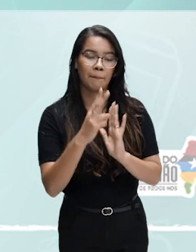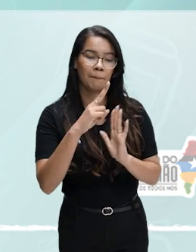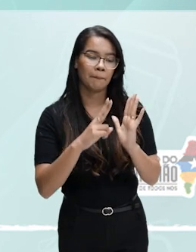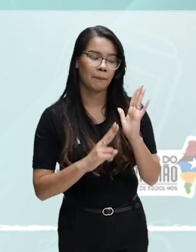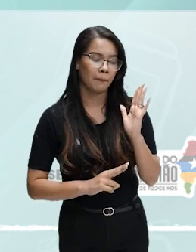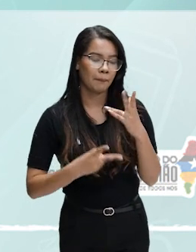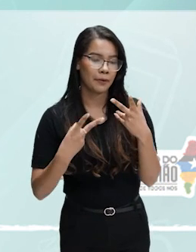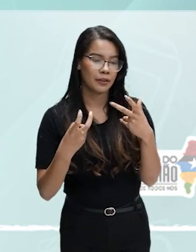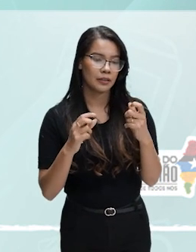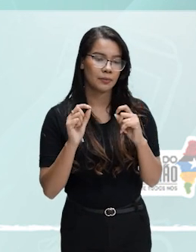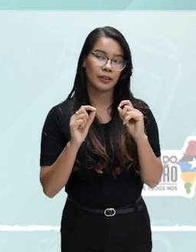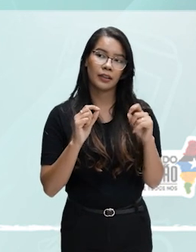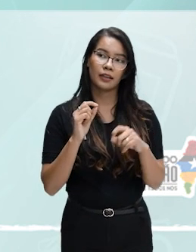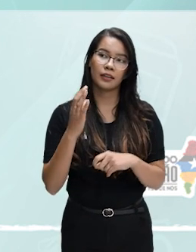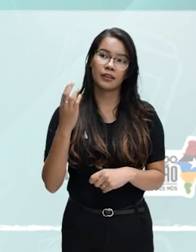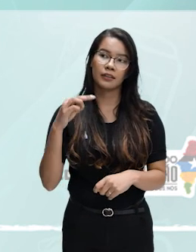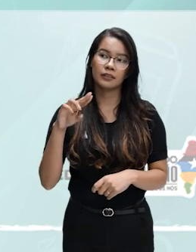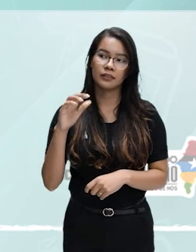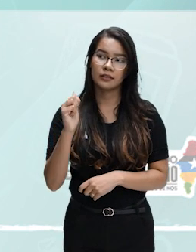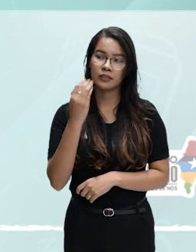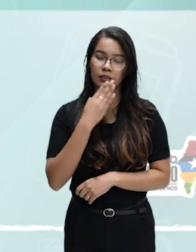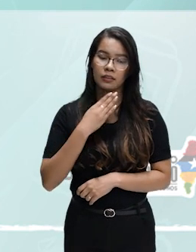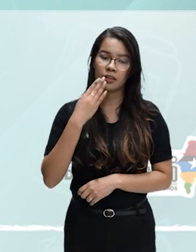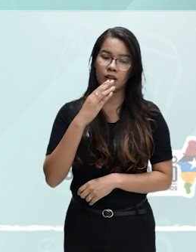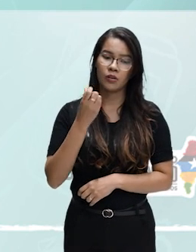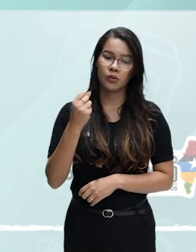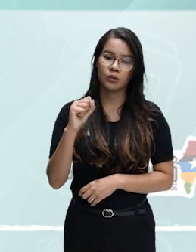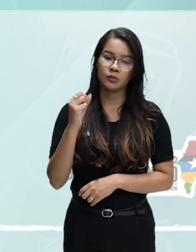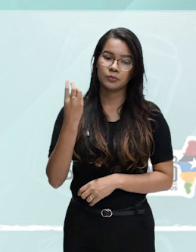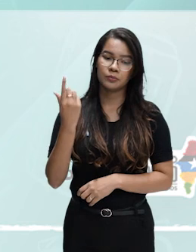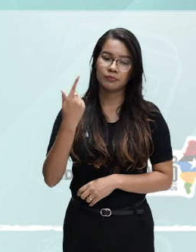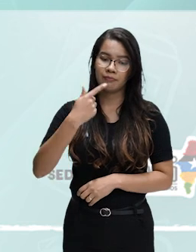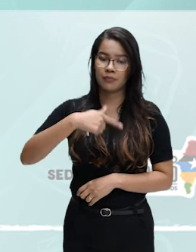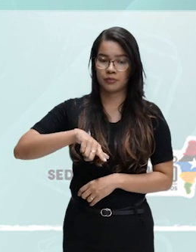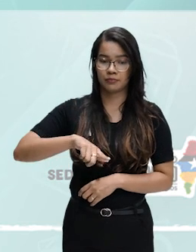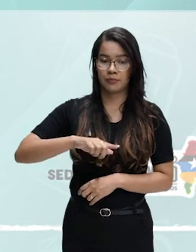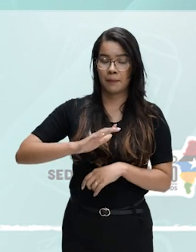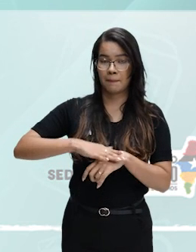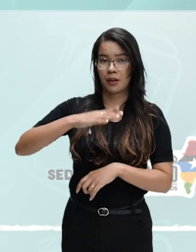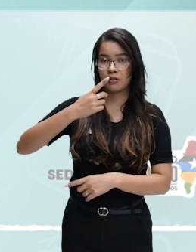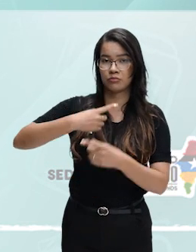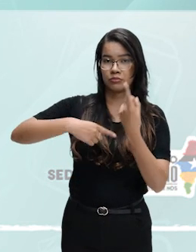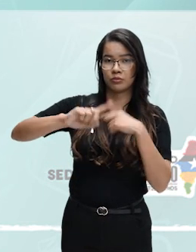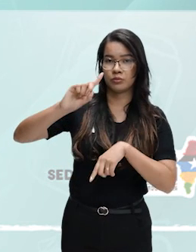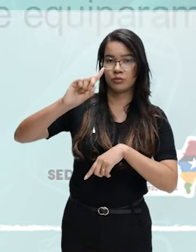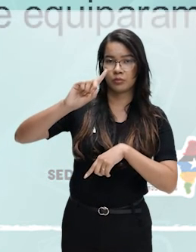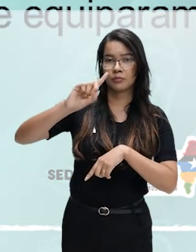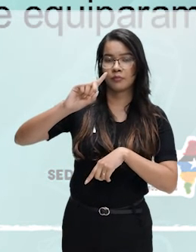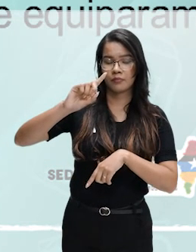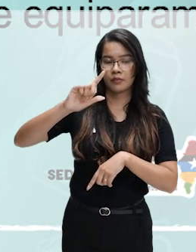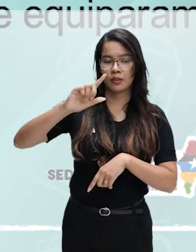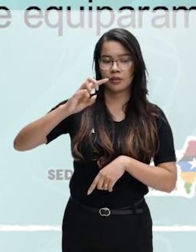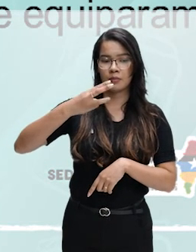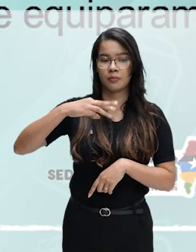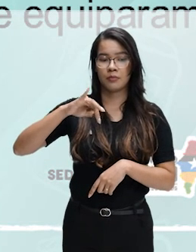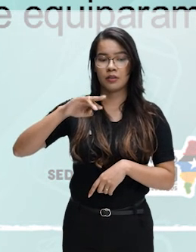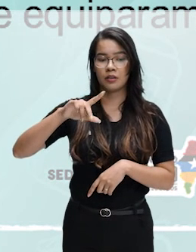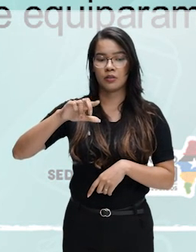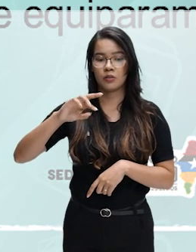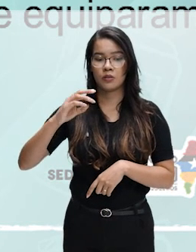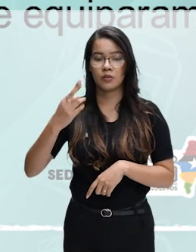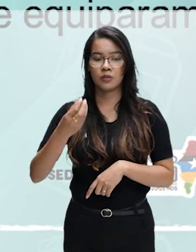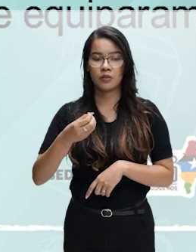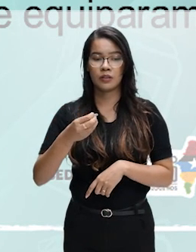aqui, cana-de-açúcar, 8.000 litros, mais do que o dobro do milho. Tá? Então, a resposta